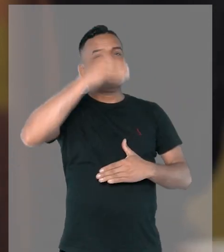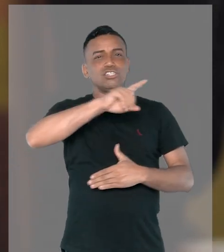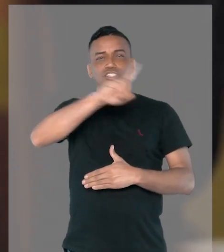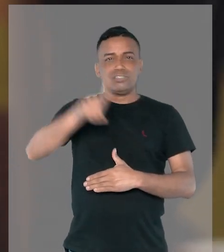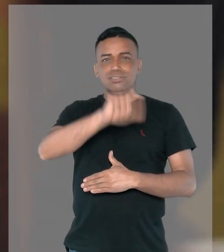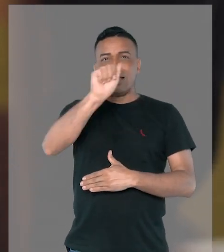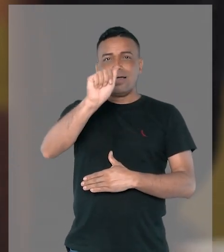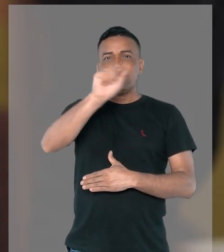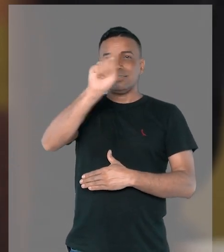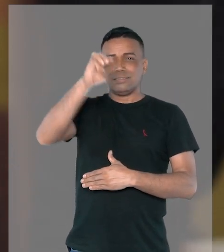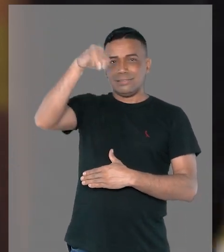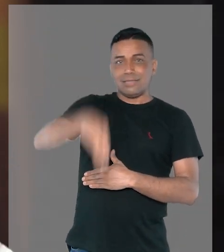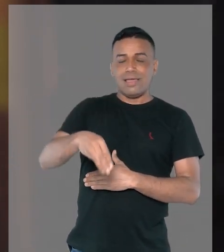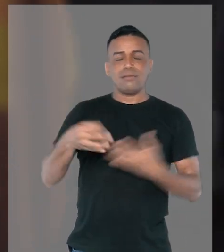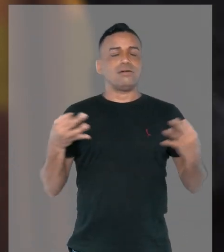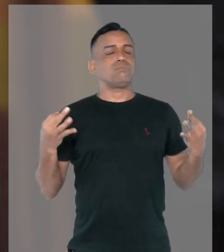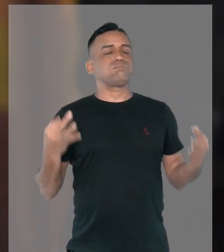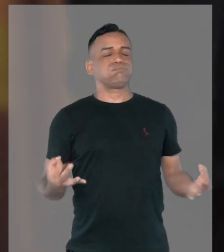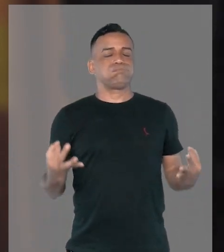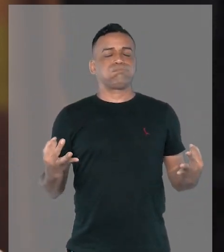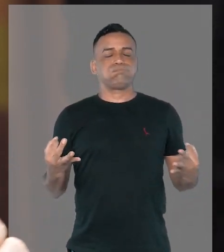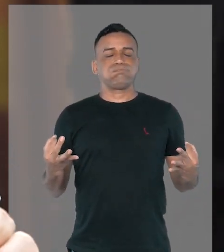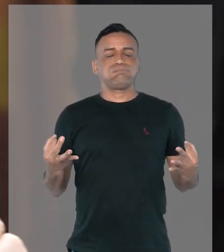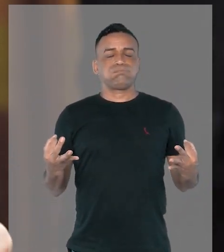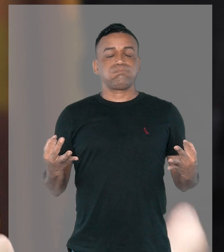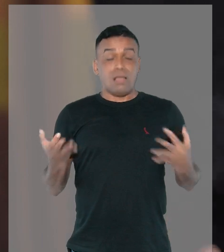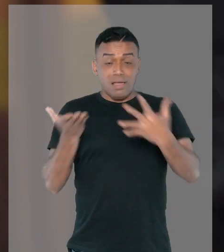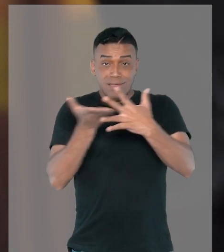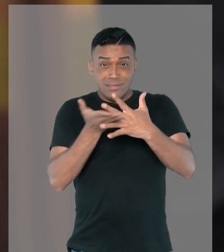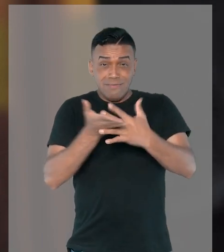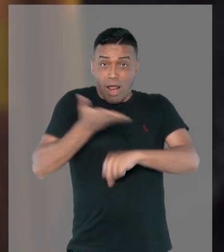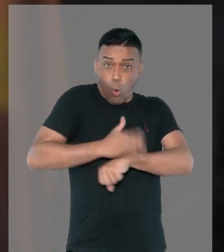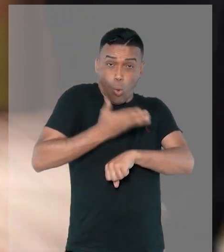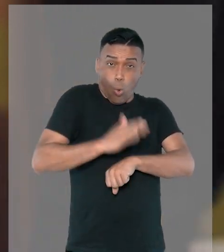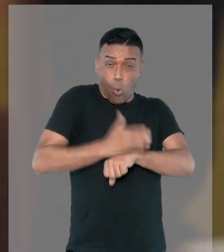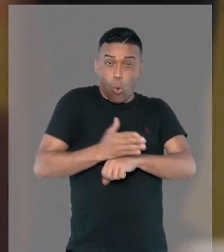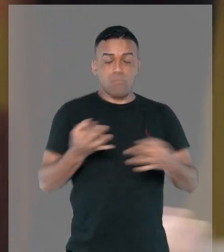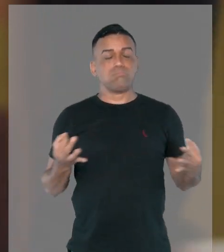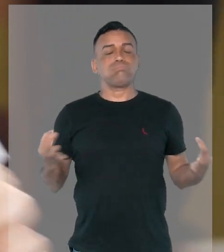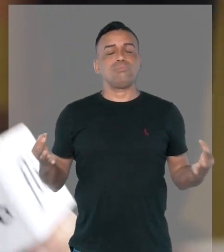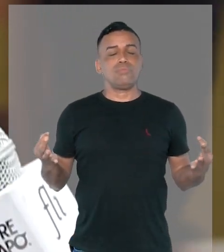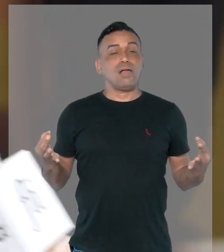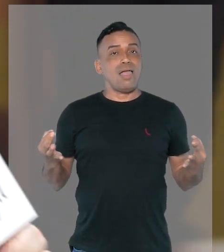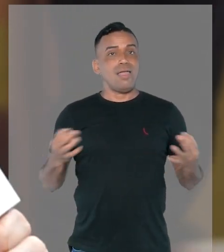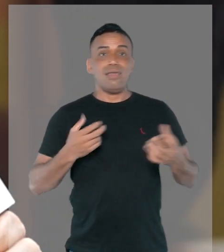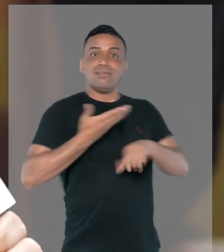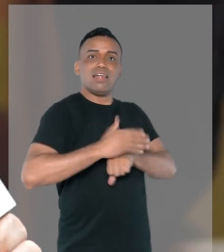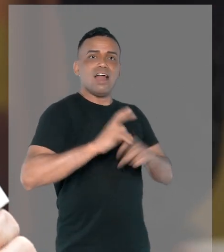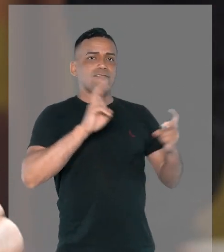que é sentar-se em meditação. E nos intervalos das práticas meditativas, ele fazia exercícios de Kung